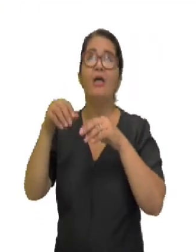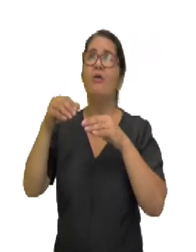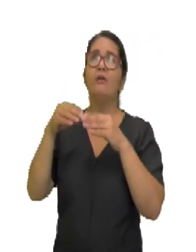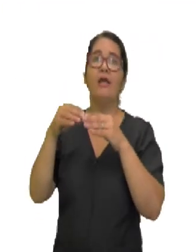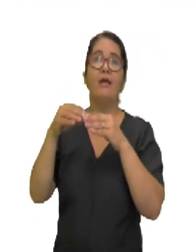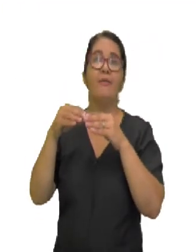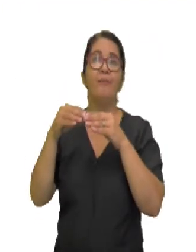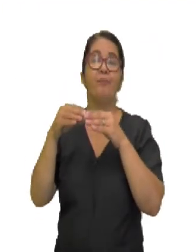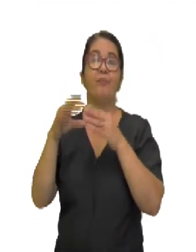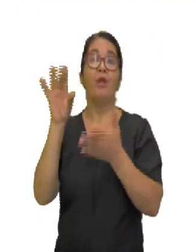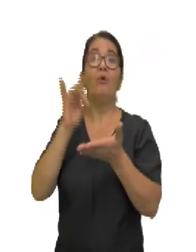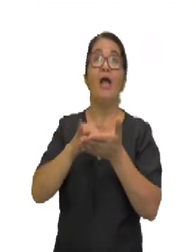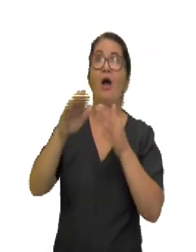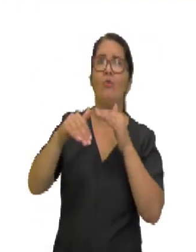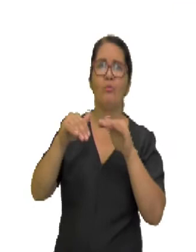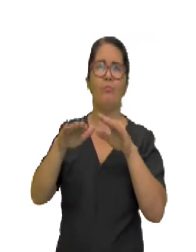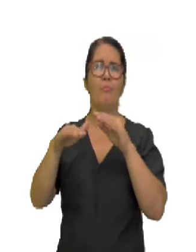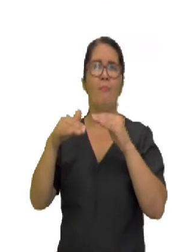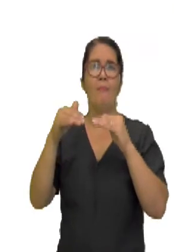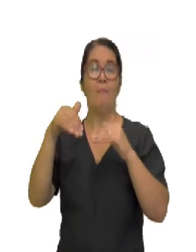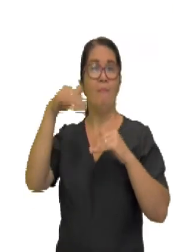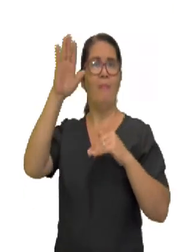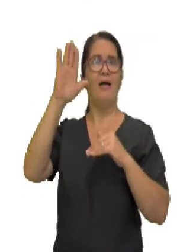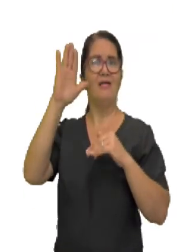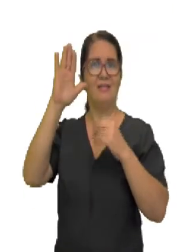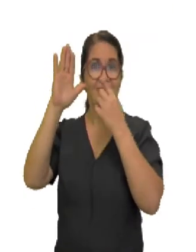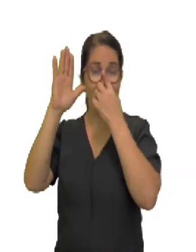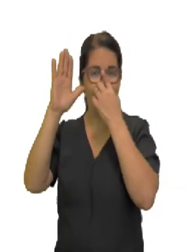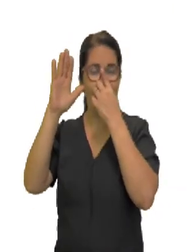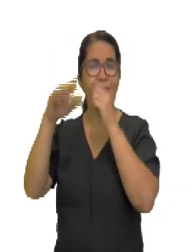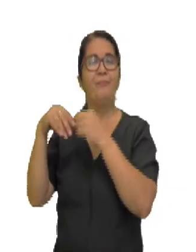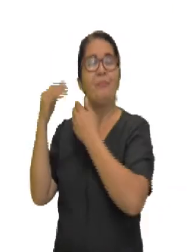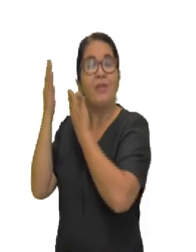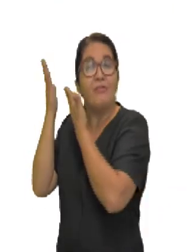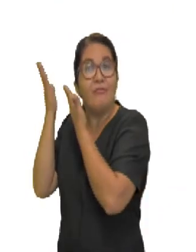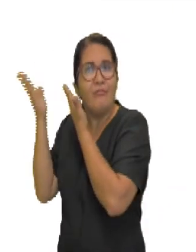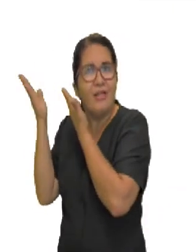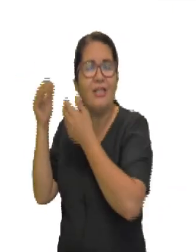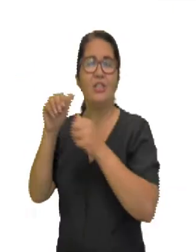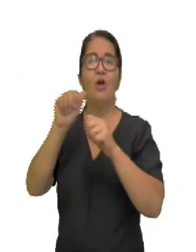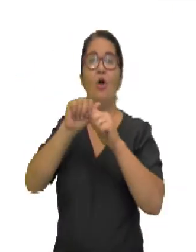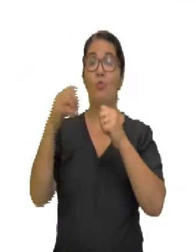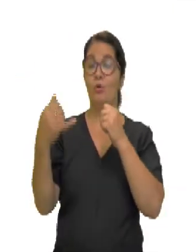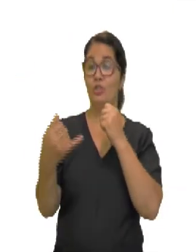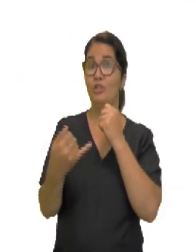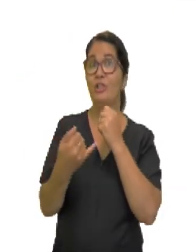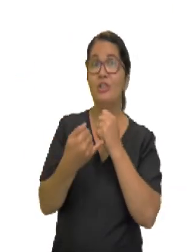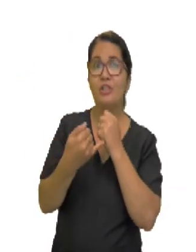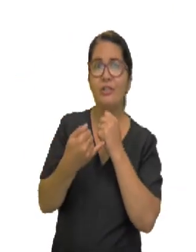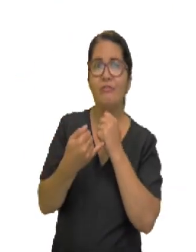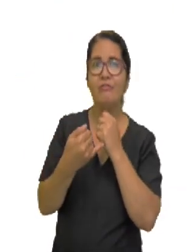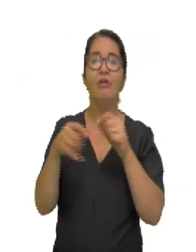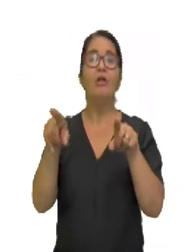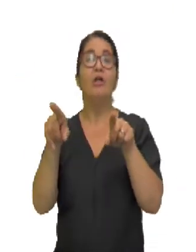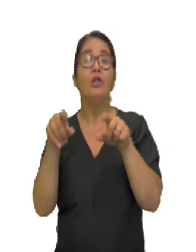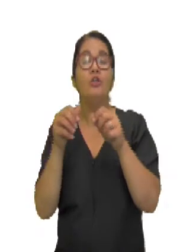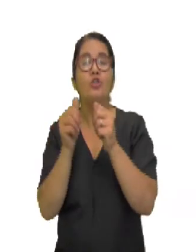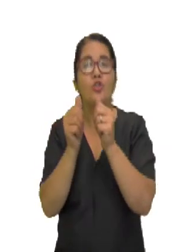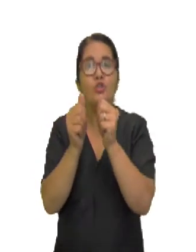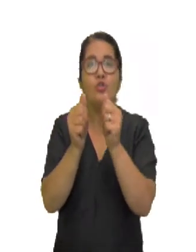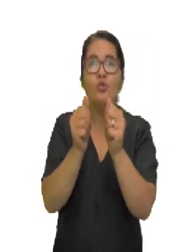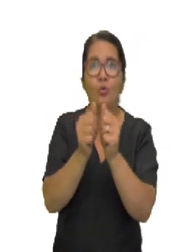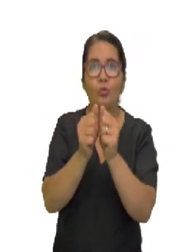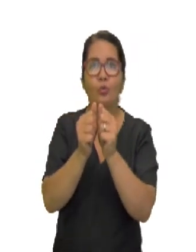tenho a classificação de analítico, que é o adjetivo mais o advérbio, a partícula